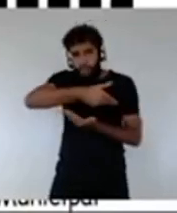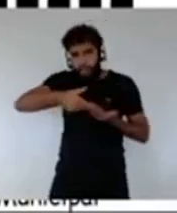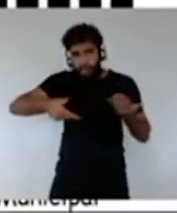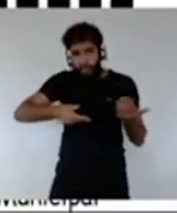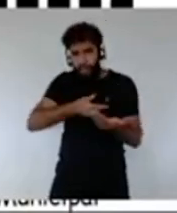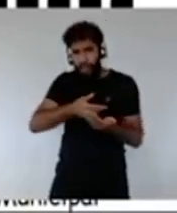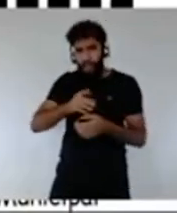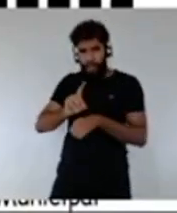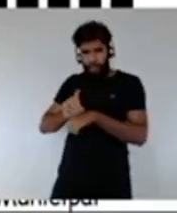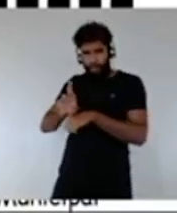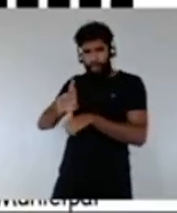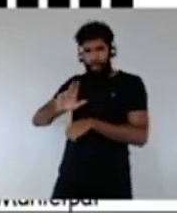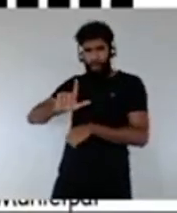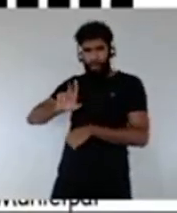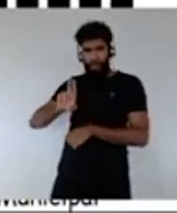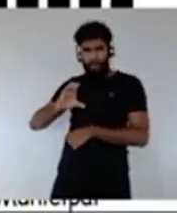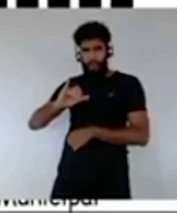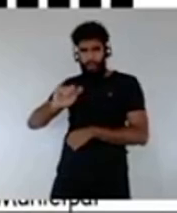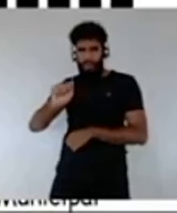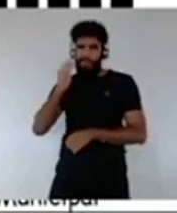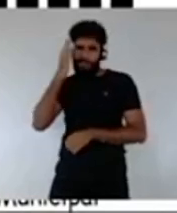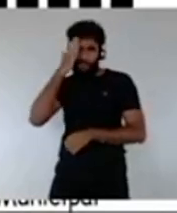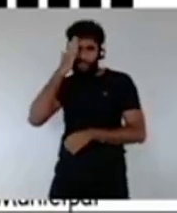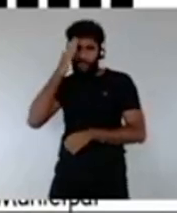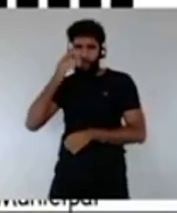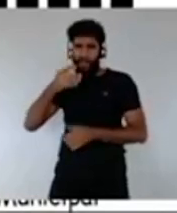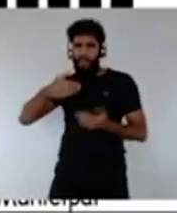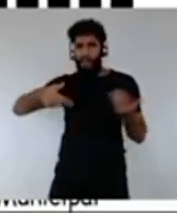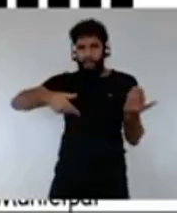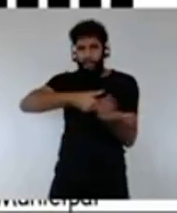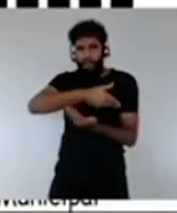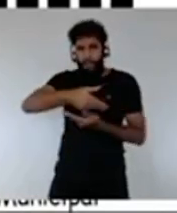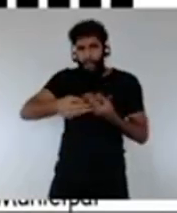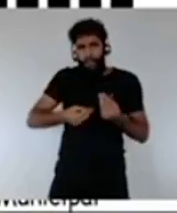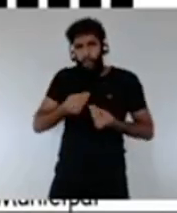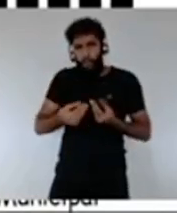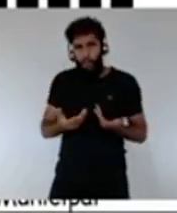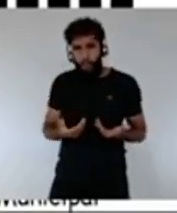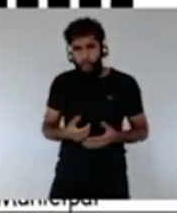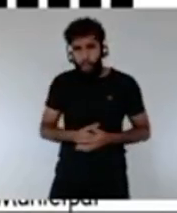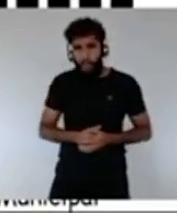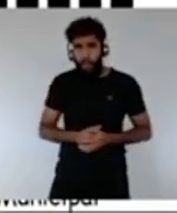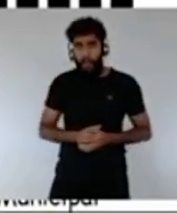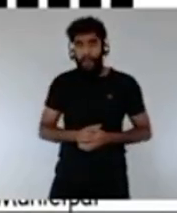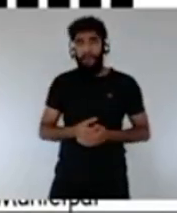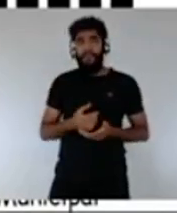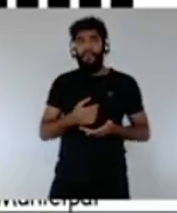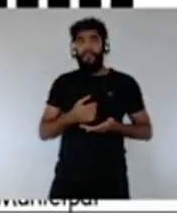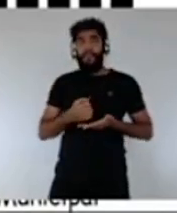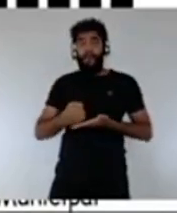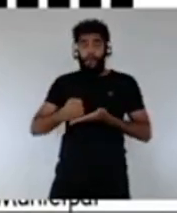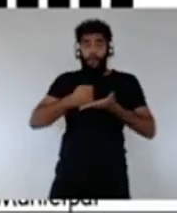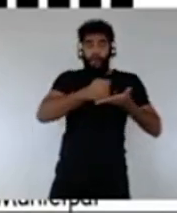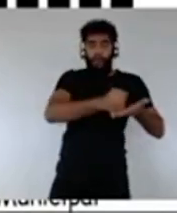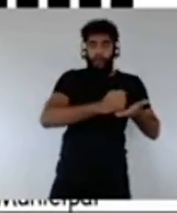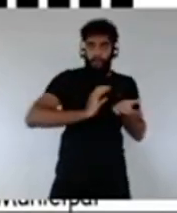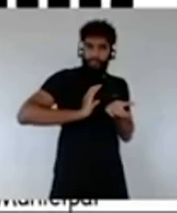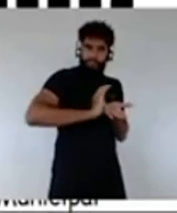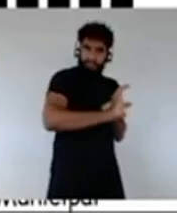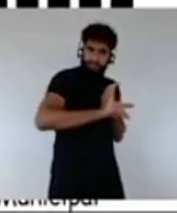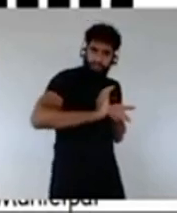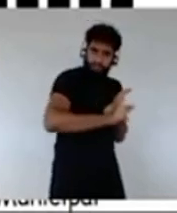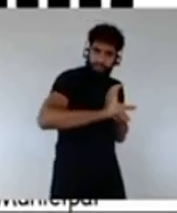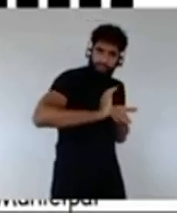doutora Lúcia também confirma isso, que esse relacionamento se dá na oferta de ajuda financeira,